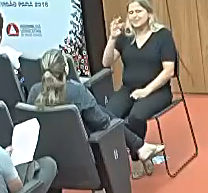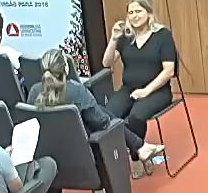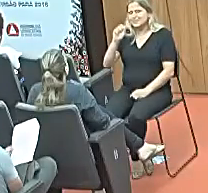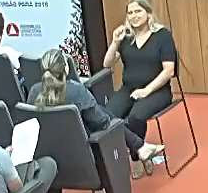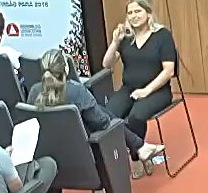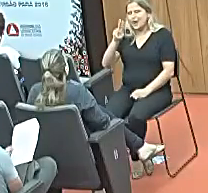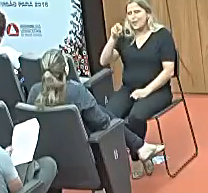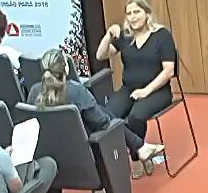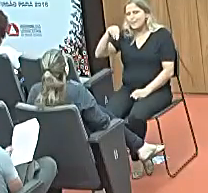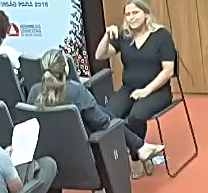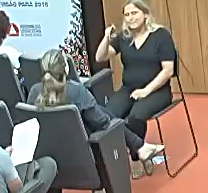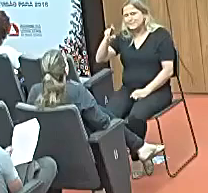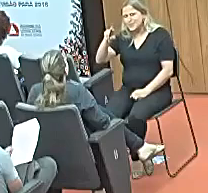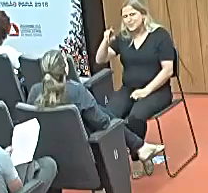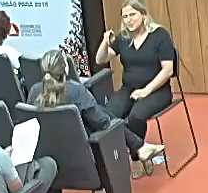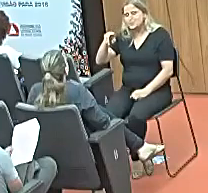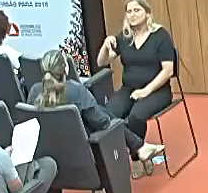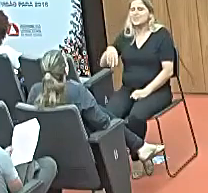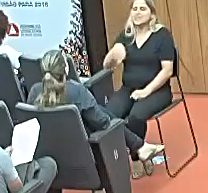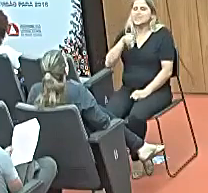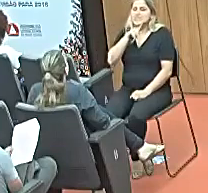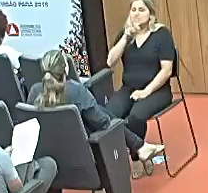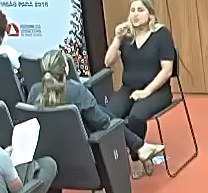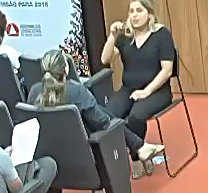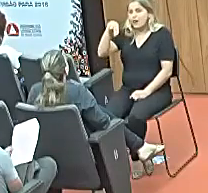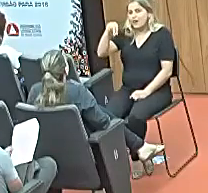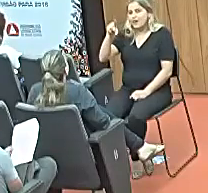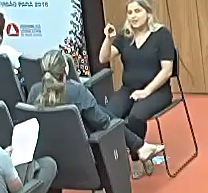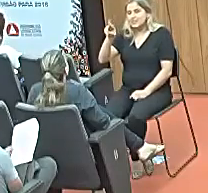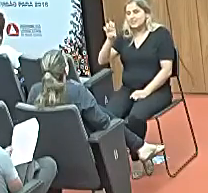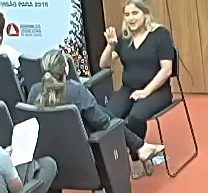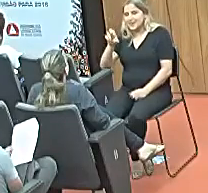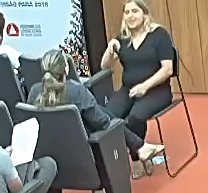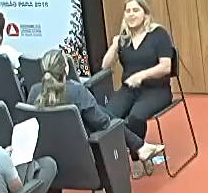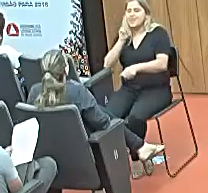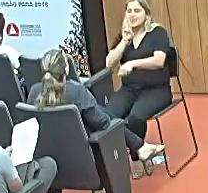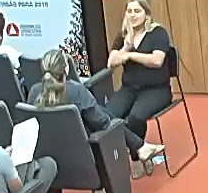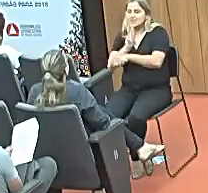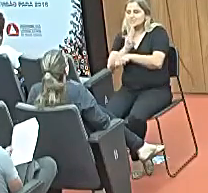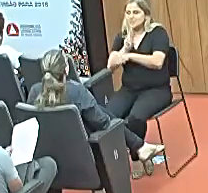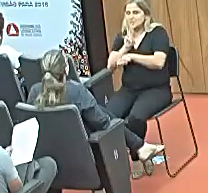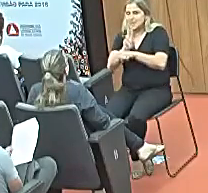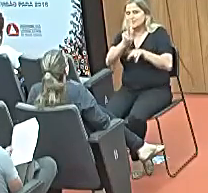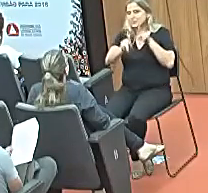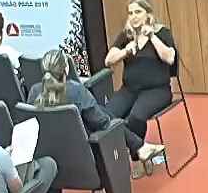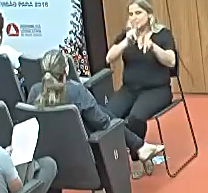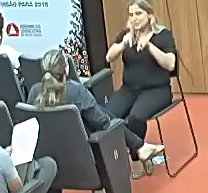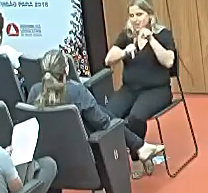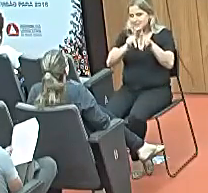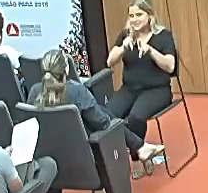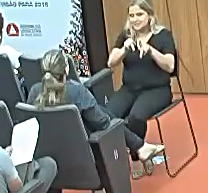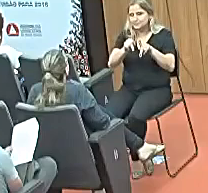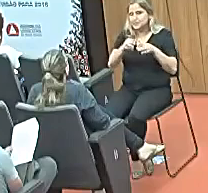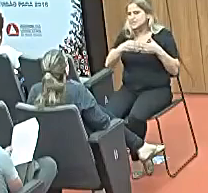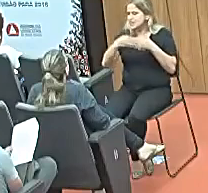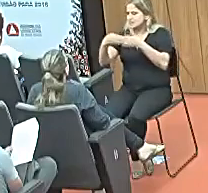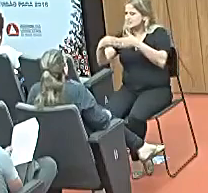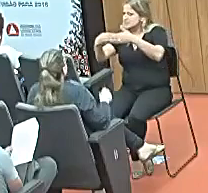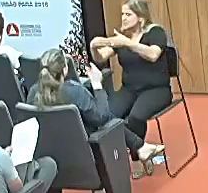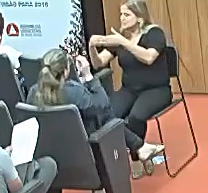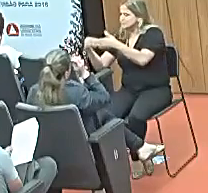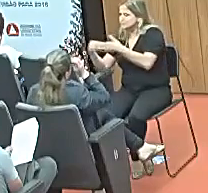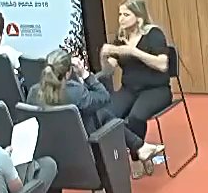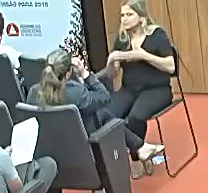presidente da comissão de participação popular ea comissão e até é as regiões